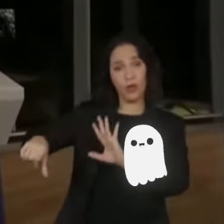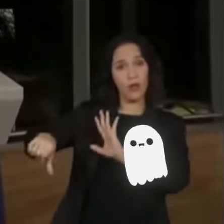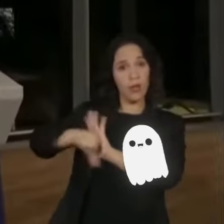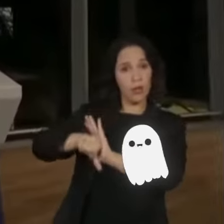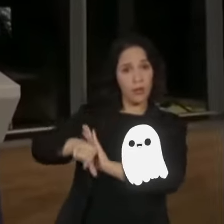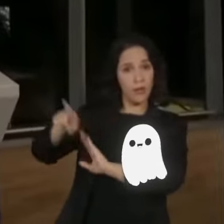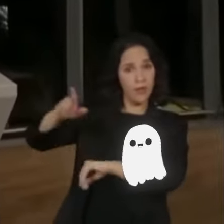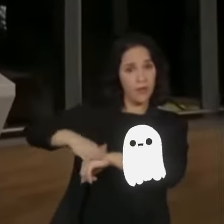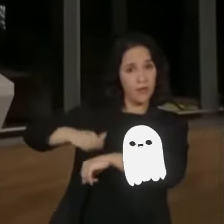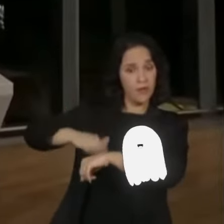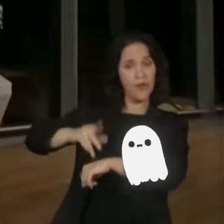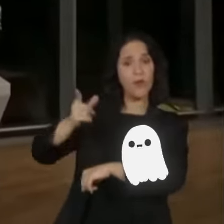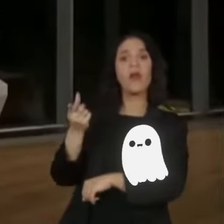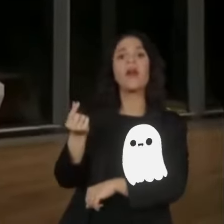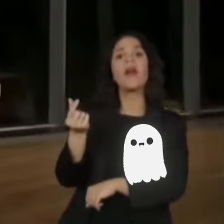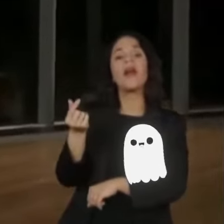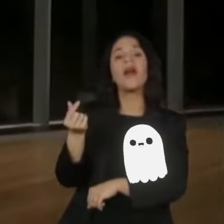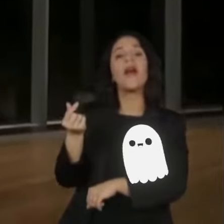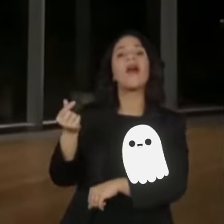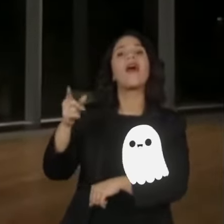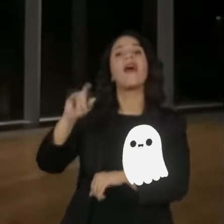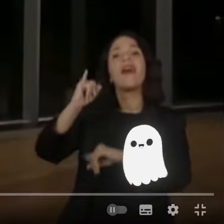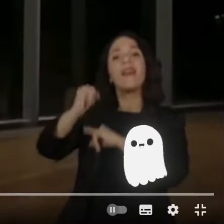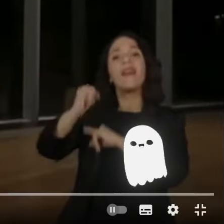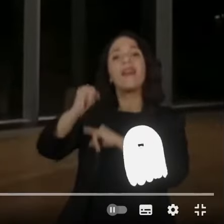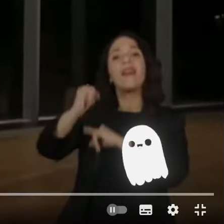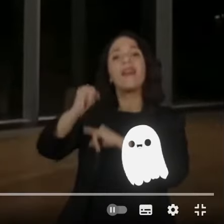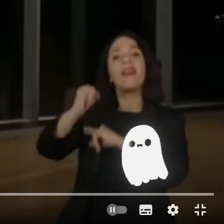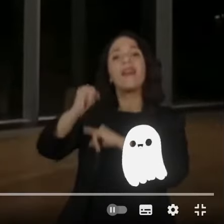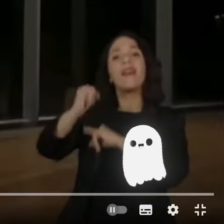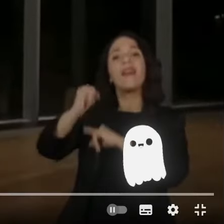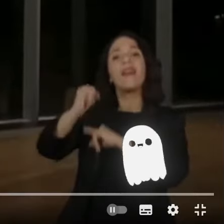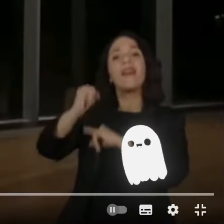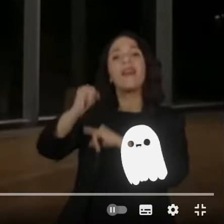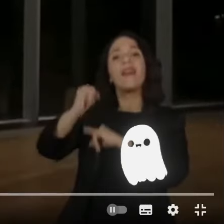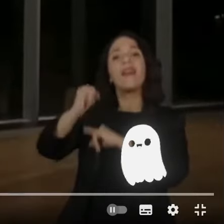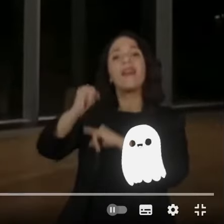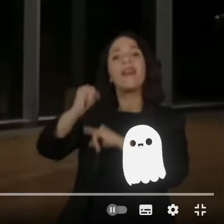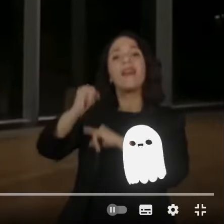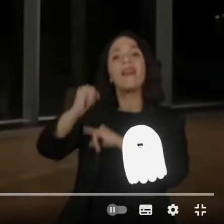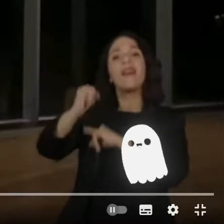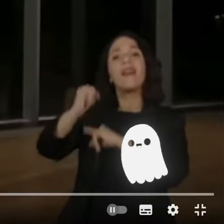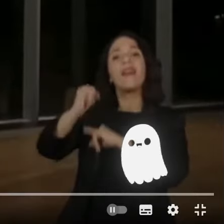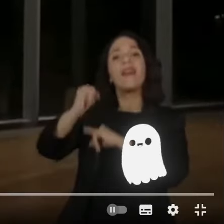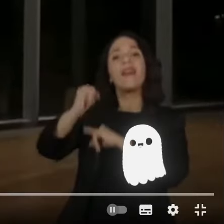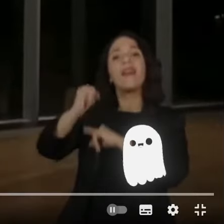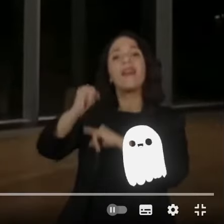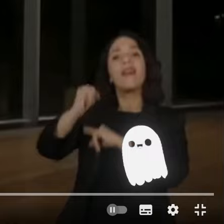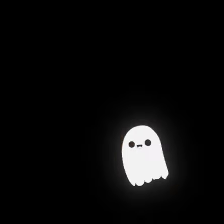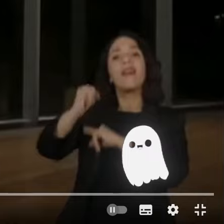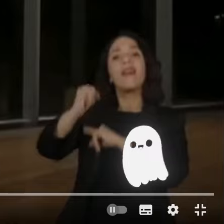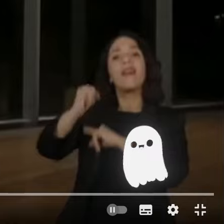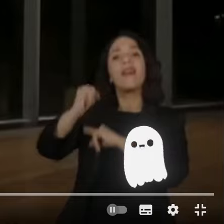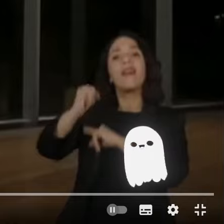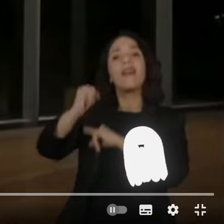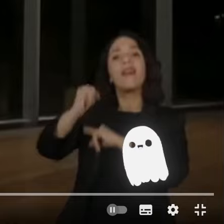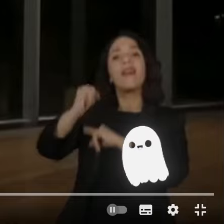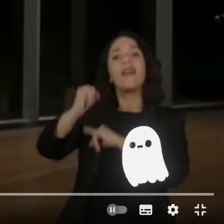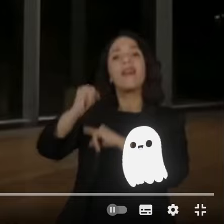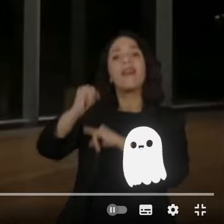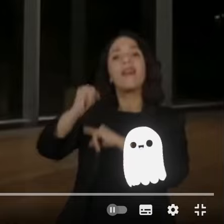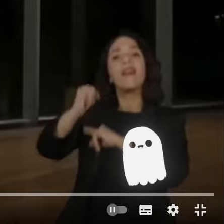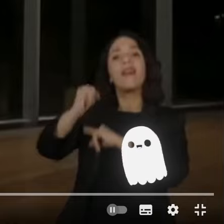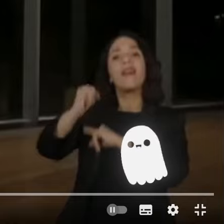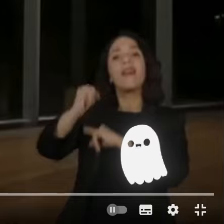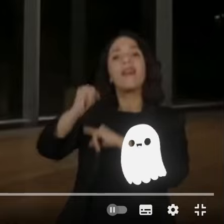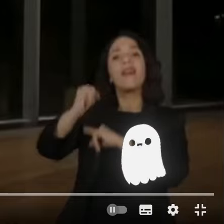cometeu de roubo virtual. Eu não. Ai. Bel, quando eu era criança, eu espanquei um menino que estudava comigo